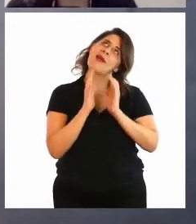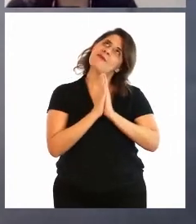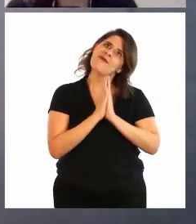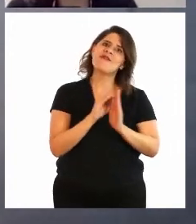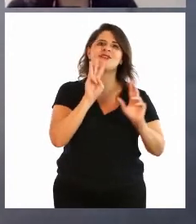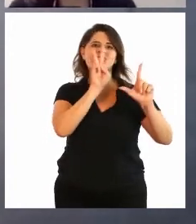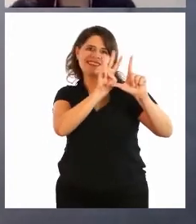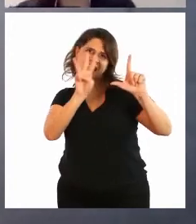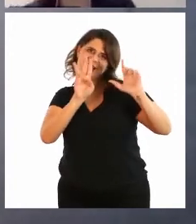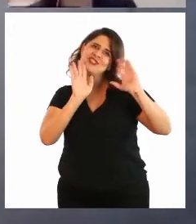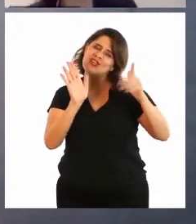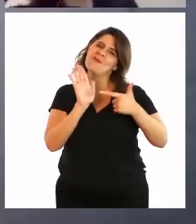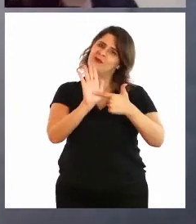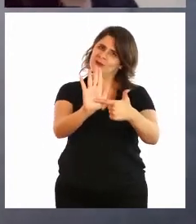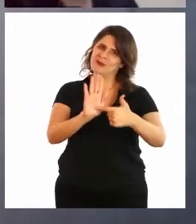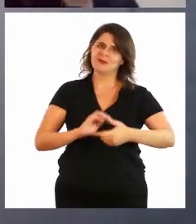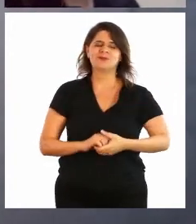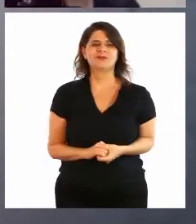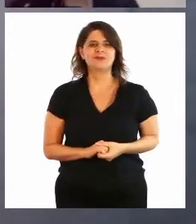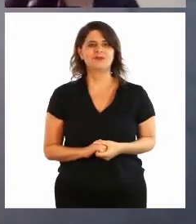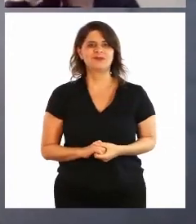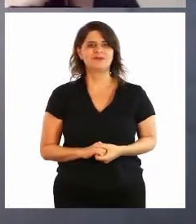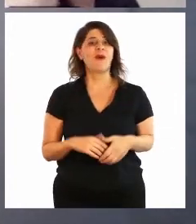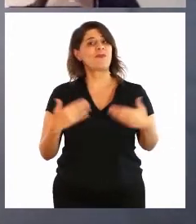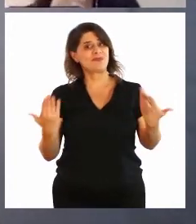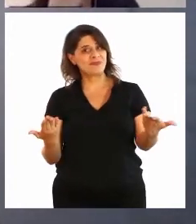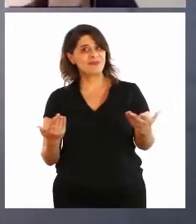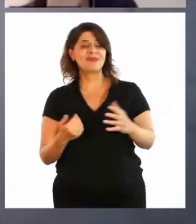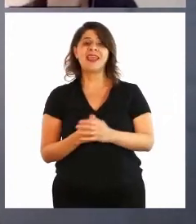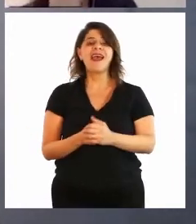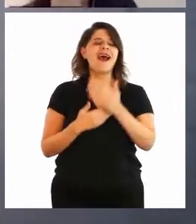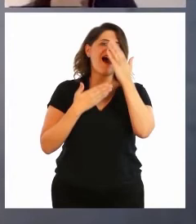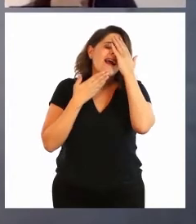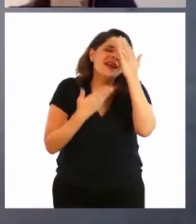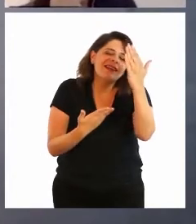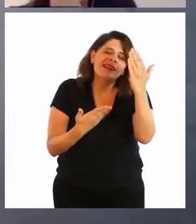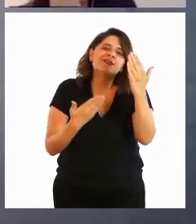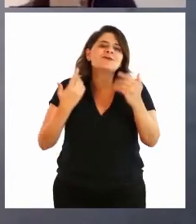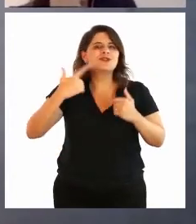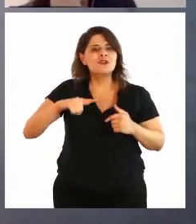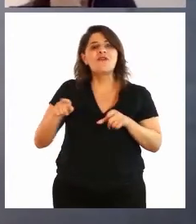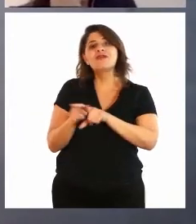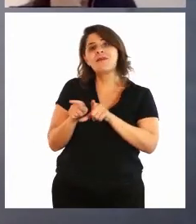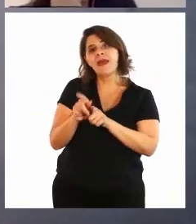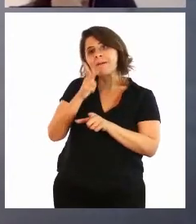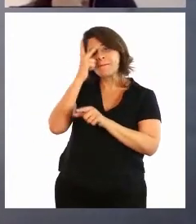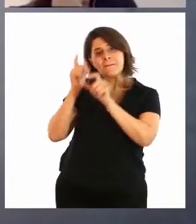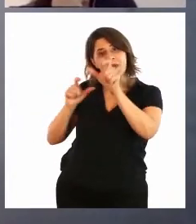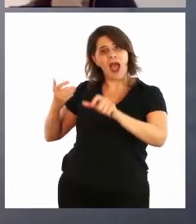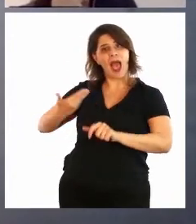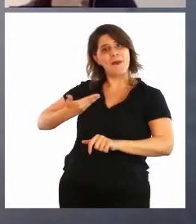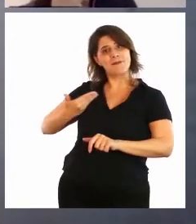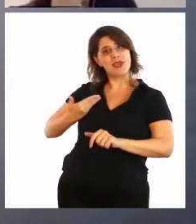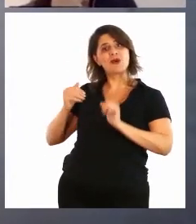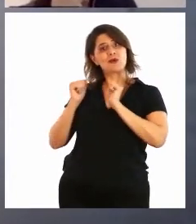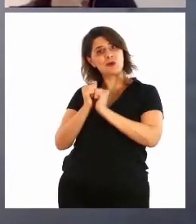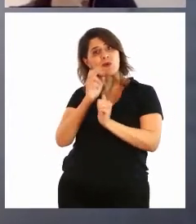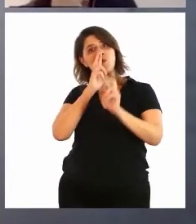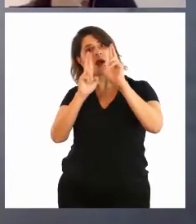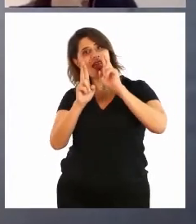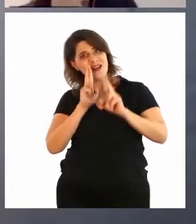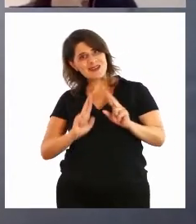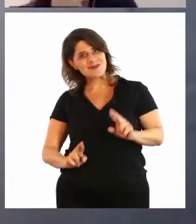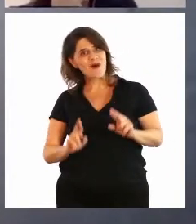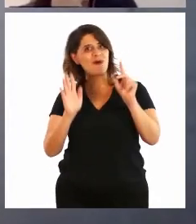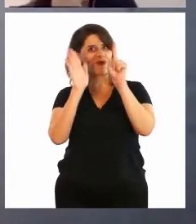site, que eu acabei de passar para vocês. Então é isso. Agradeço novamente também as minhas colegas que contribuíram aqui para